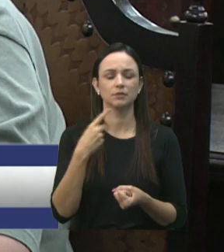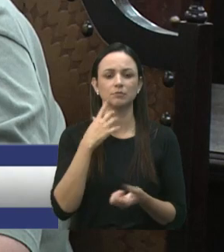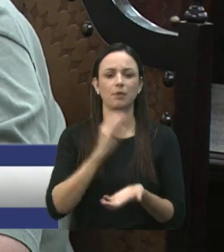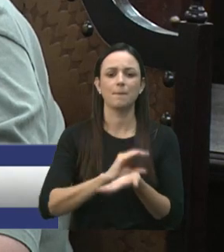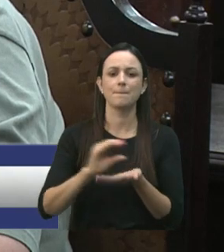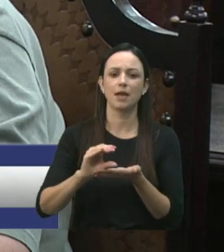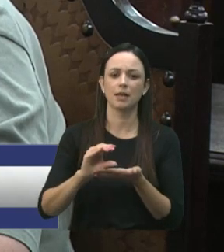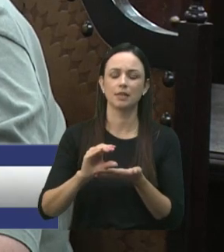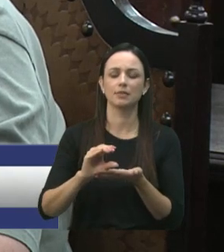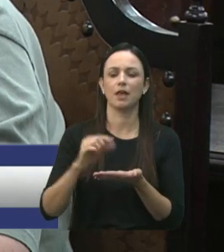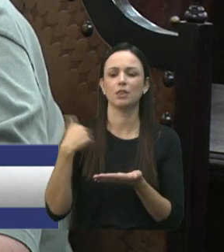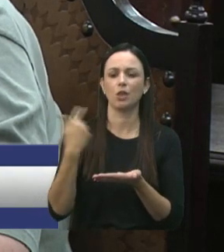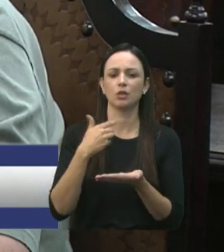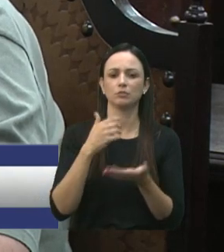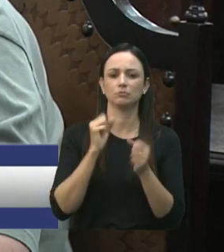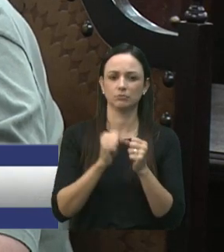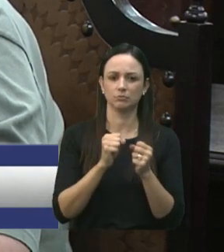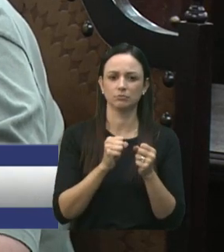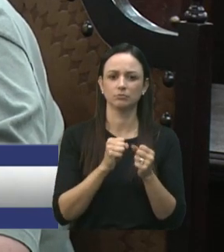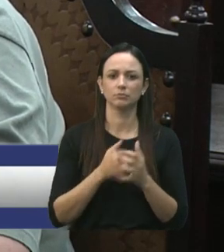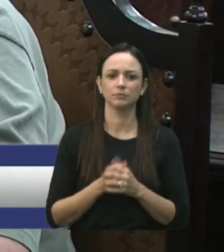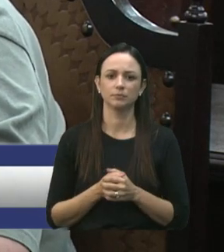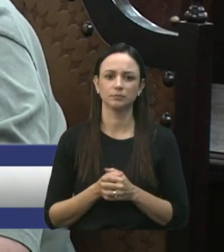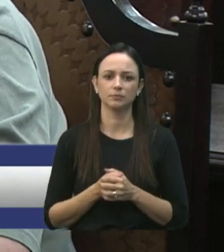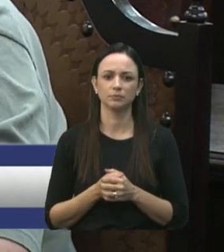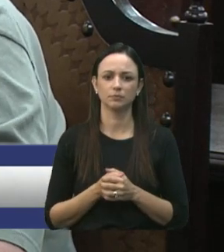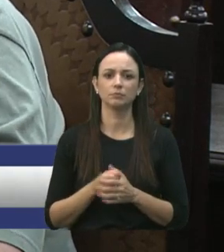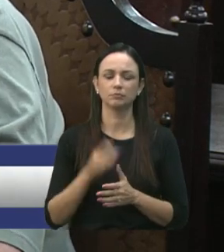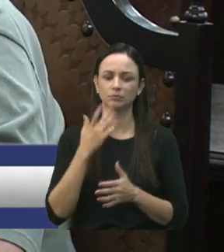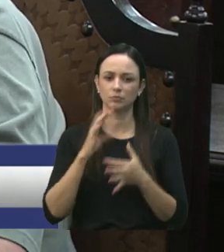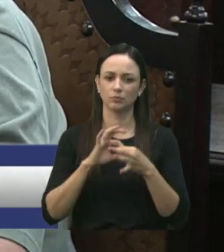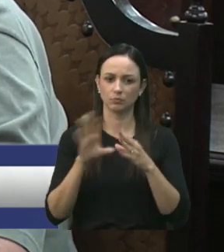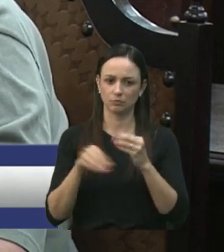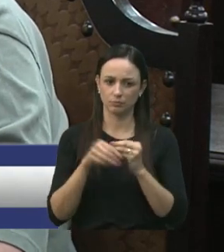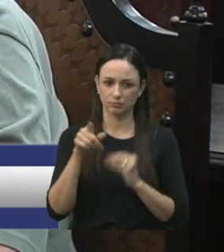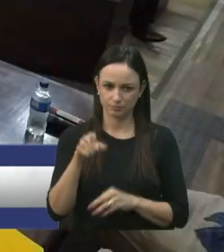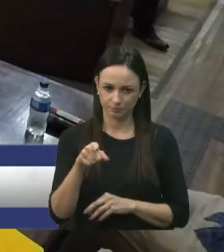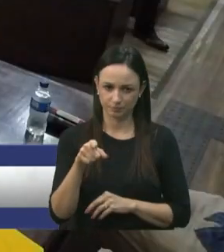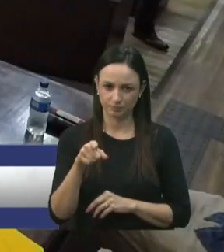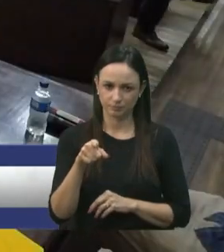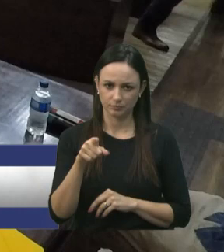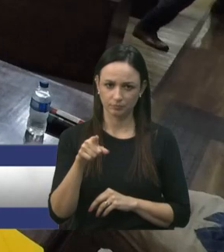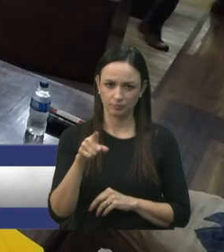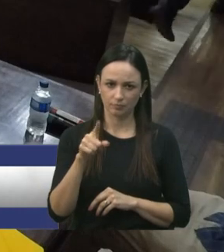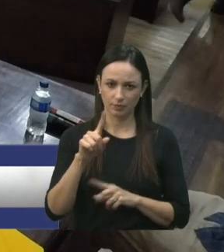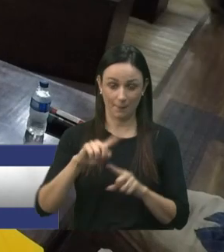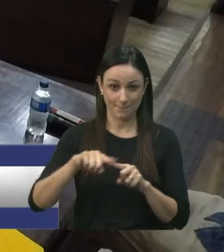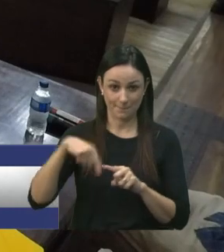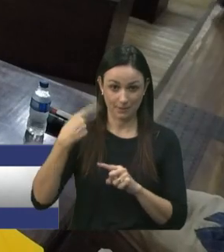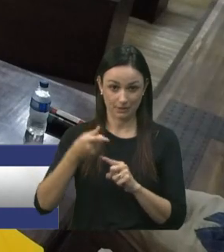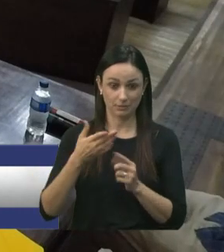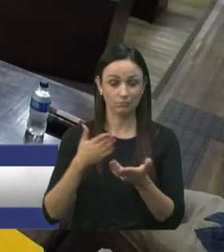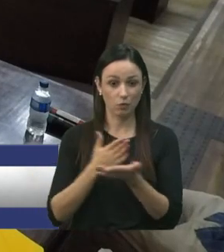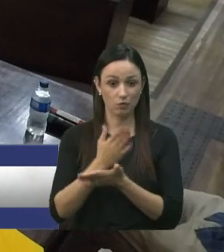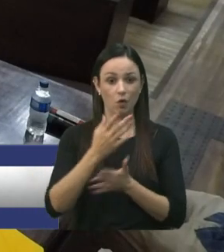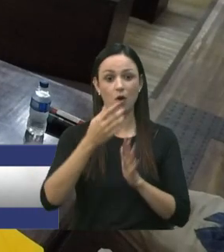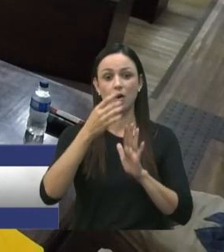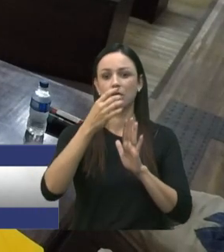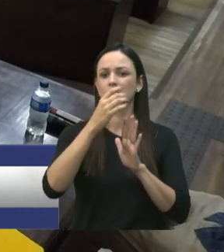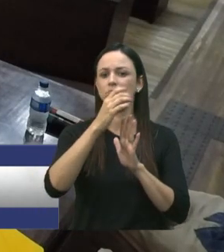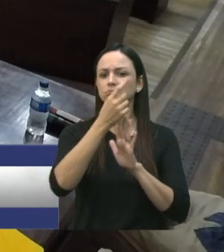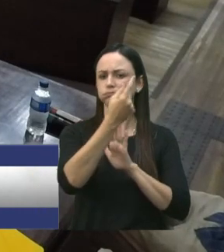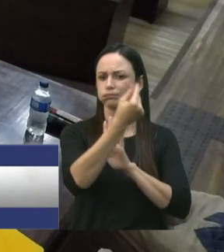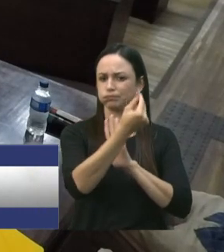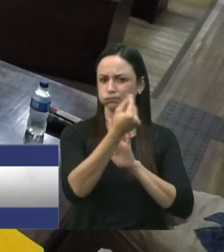gente pode encaminhar com relação a isso. Me permita aqui só um adendo. Após aprovada a peça orçamentária,